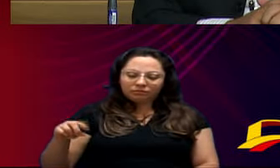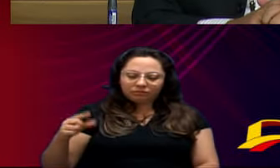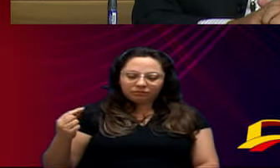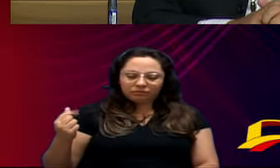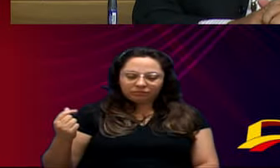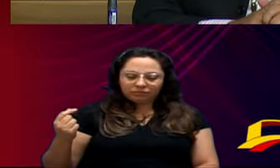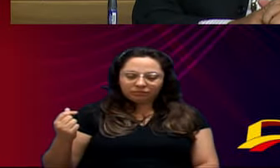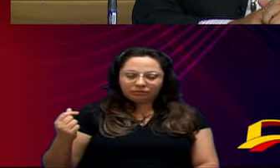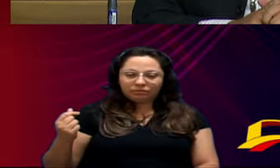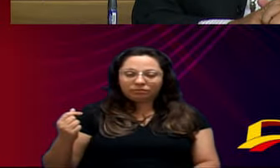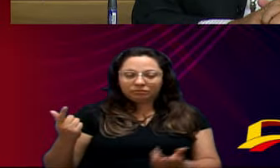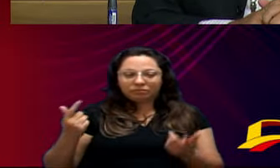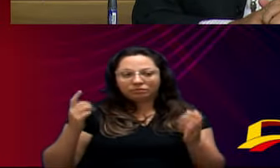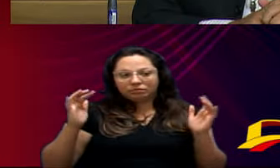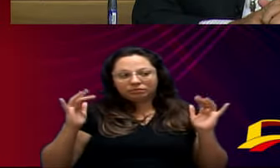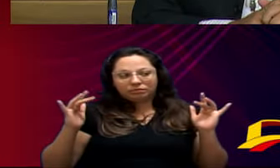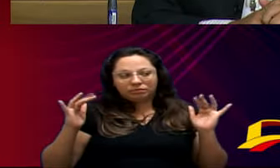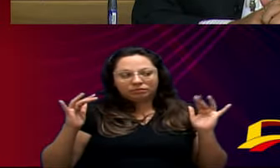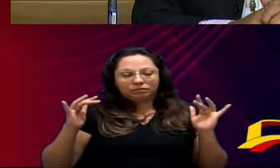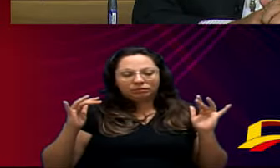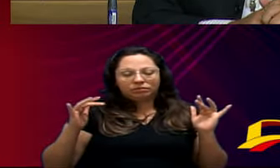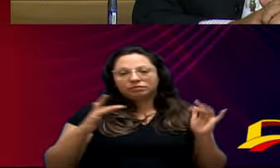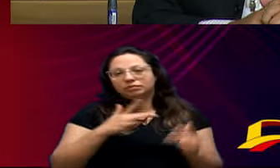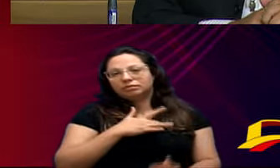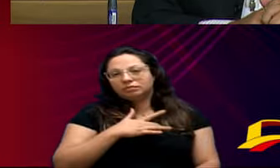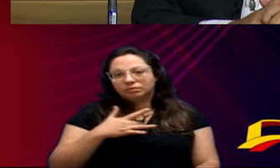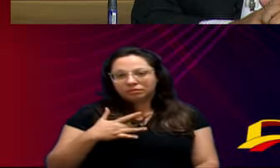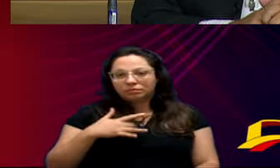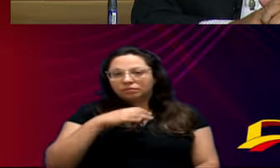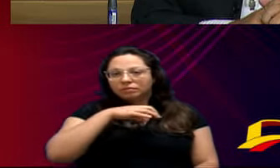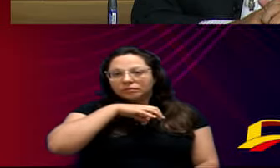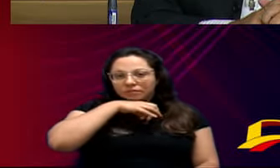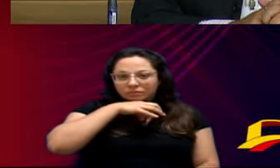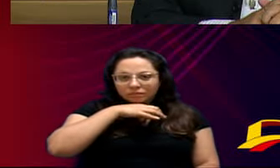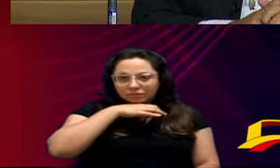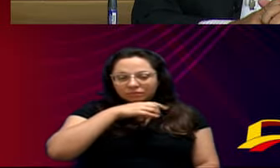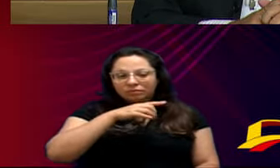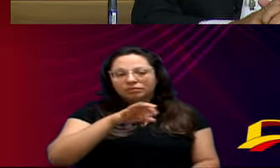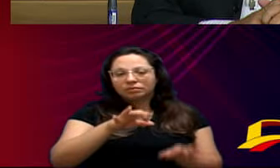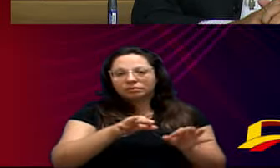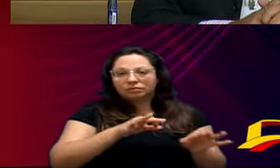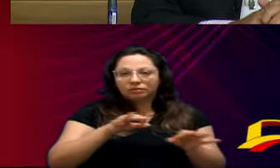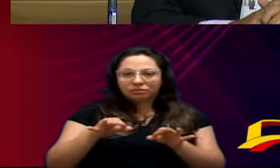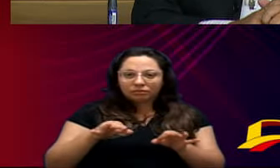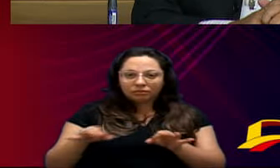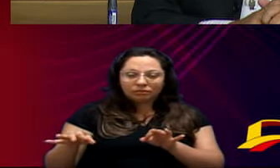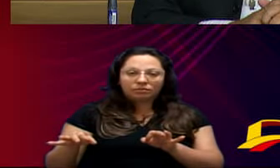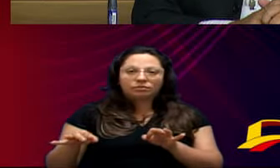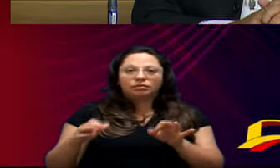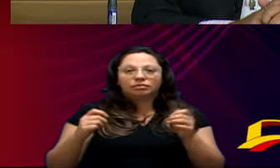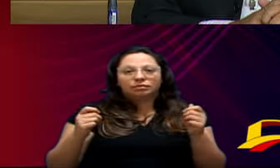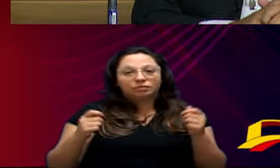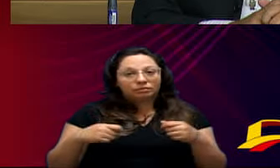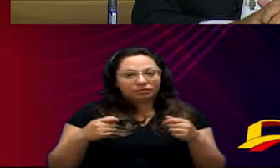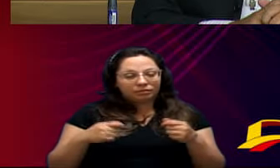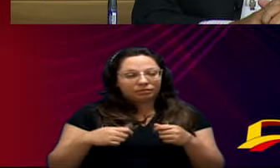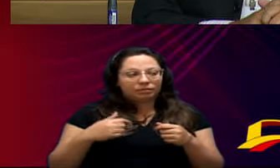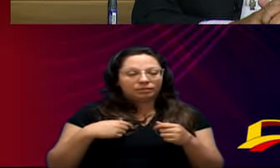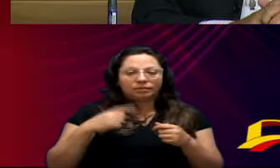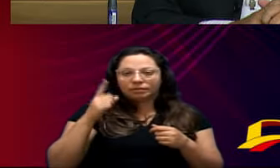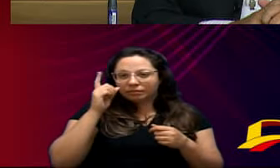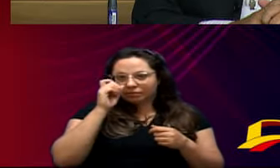que se for pensar pra saúde animal e o controle populacional daria a gente eu sinto uma